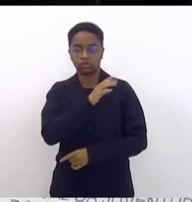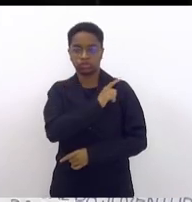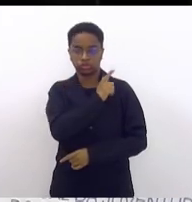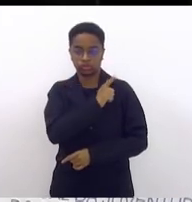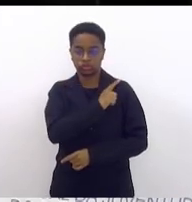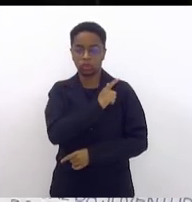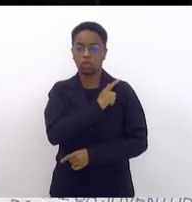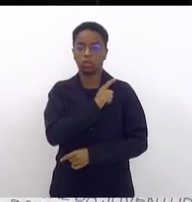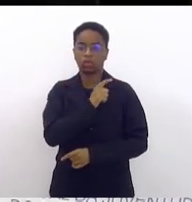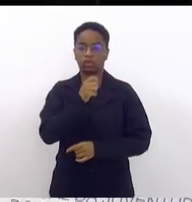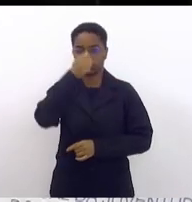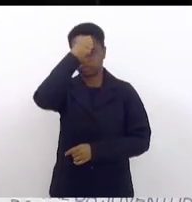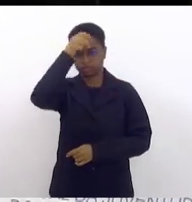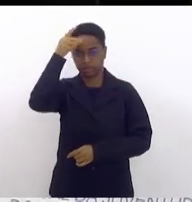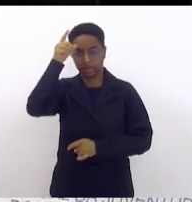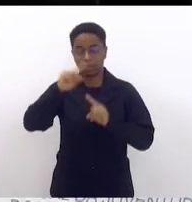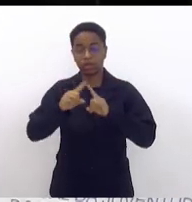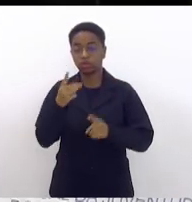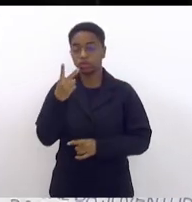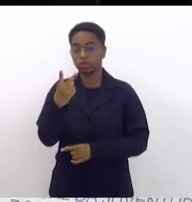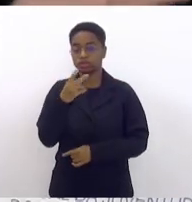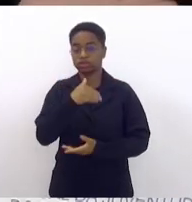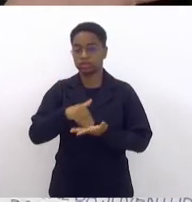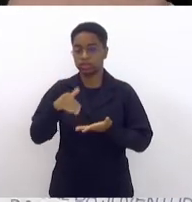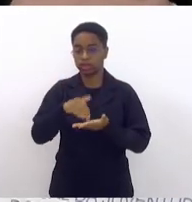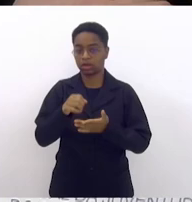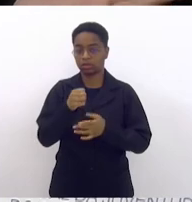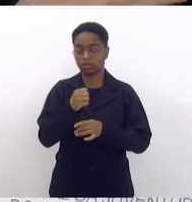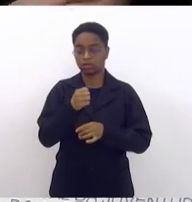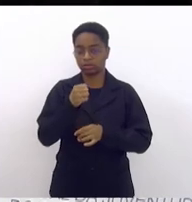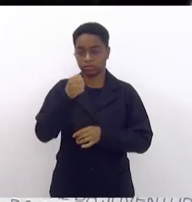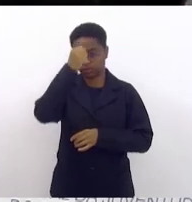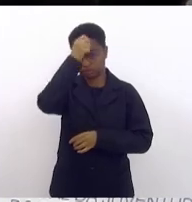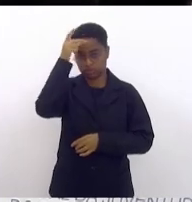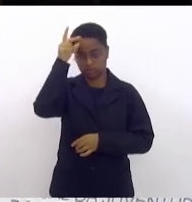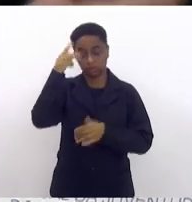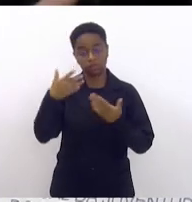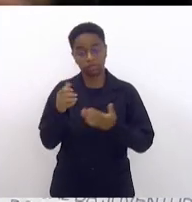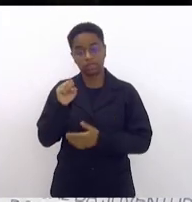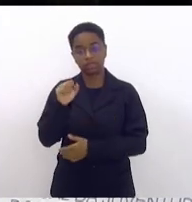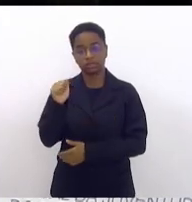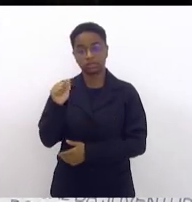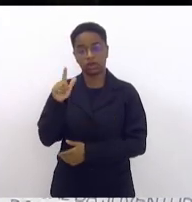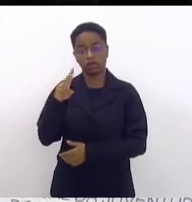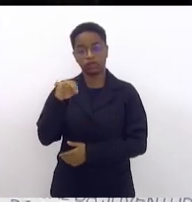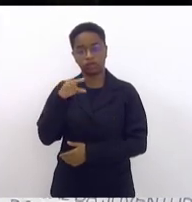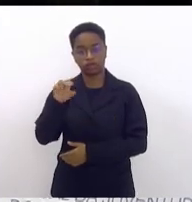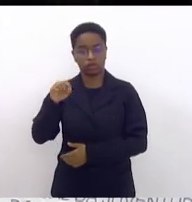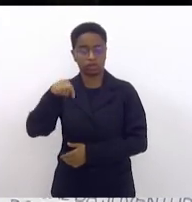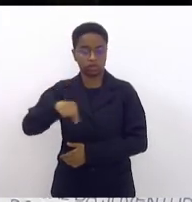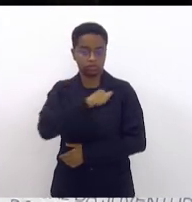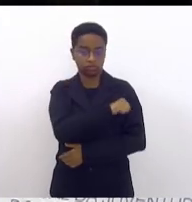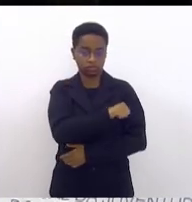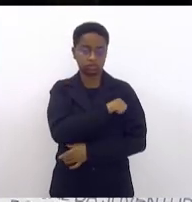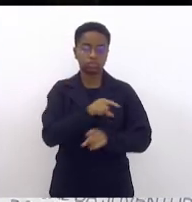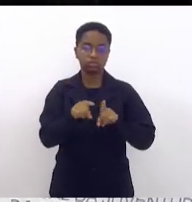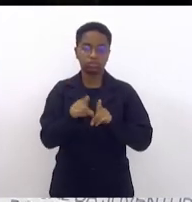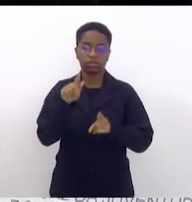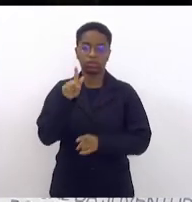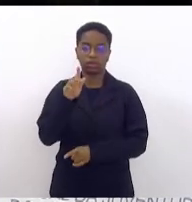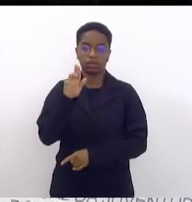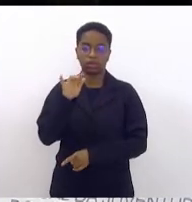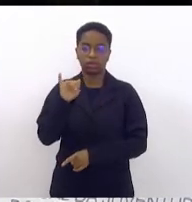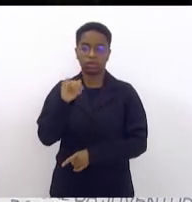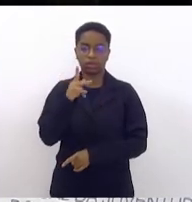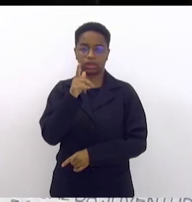dois secretários e municipais que é o Salvino pelo Rio de Janeiro então cumprimentando ele eu cumprimento também Guilherme Schneider que é o deputado